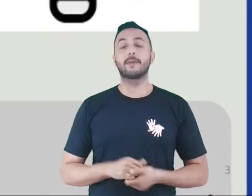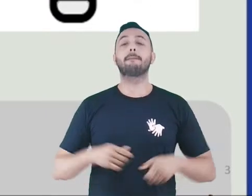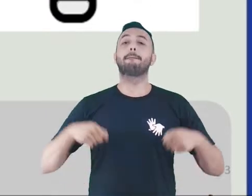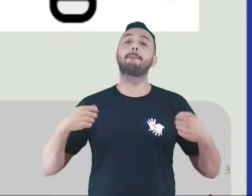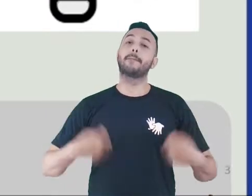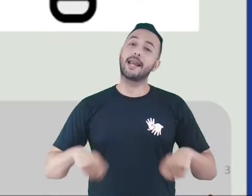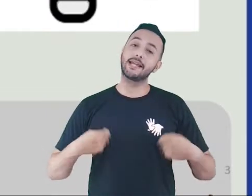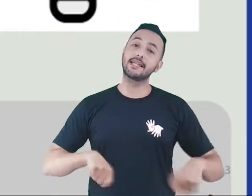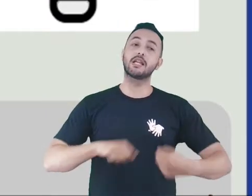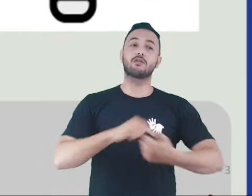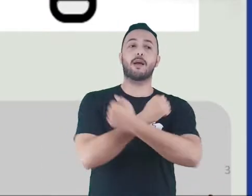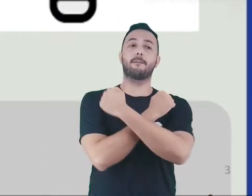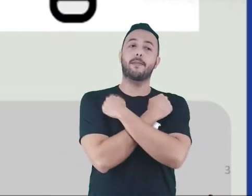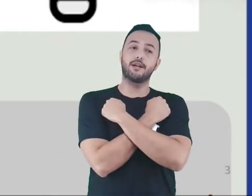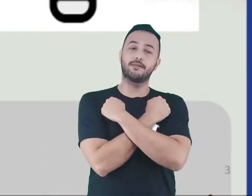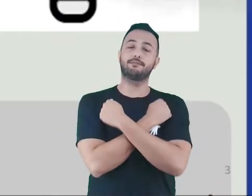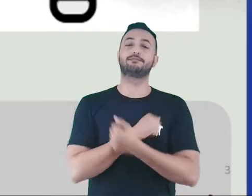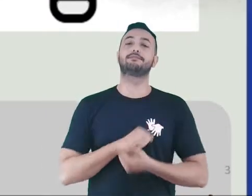preciso de um abraço.